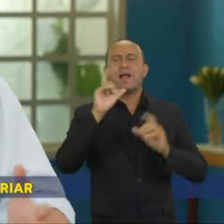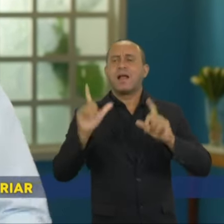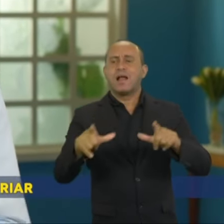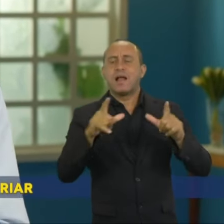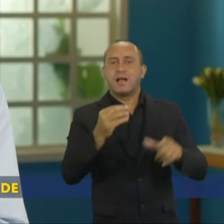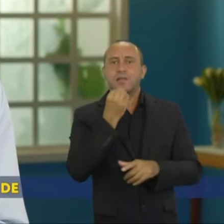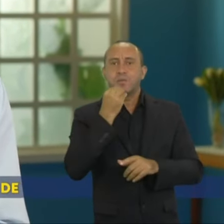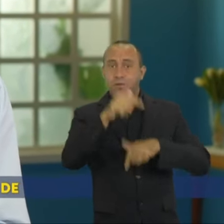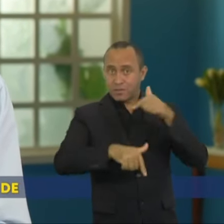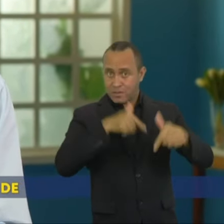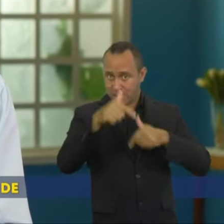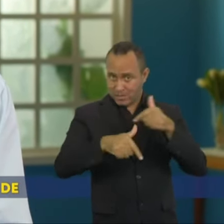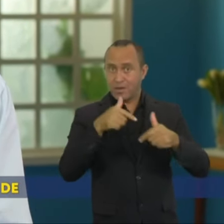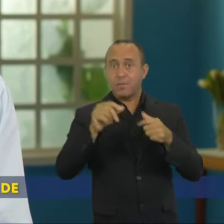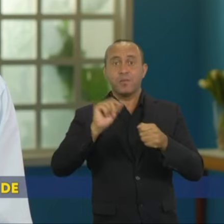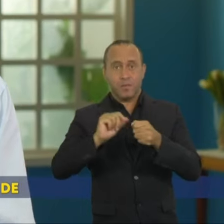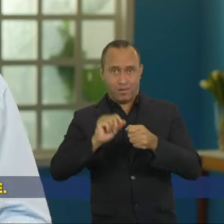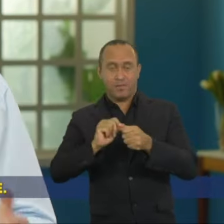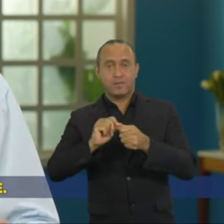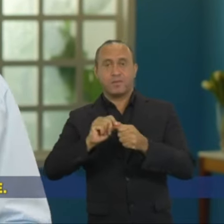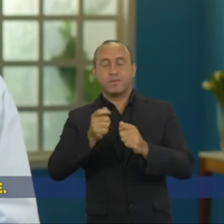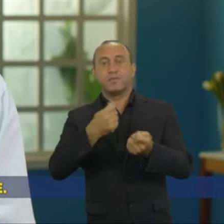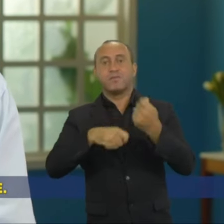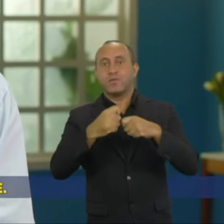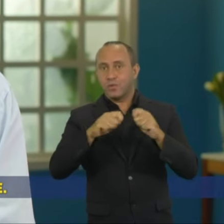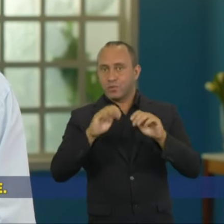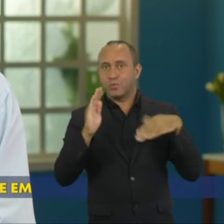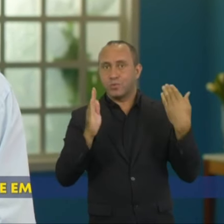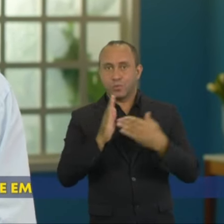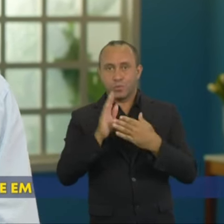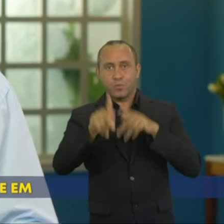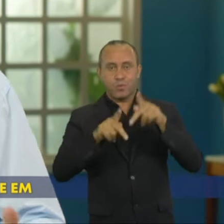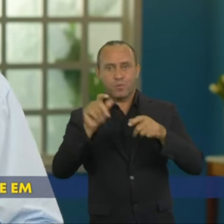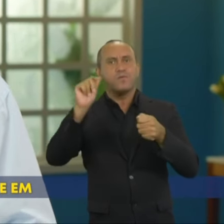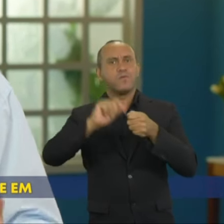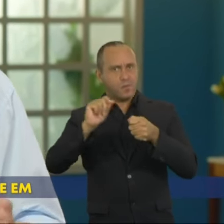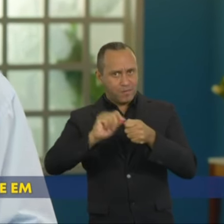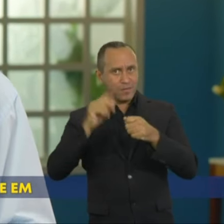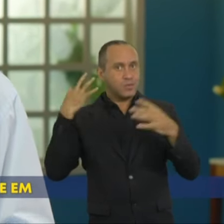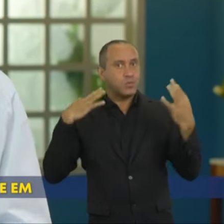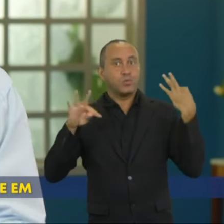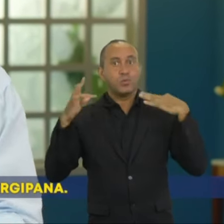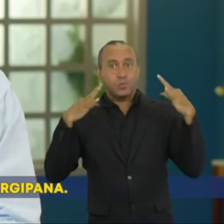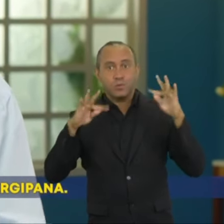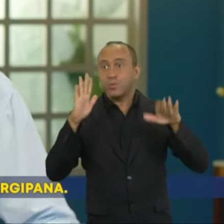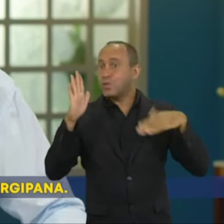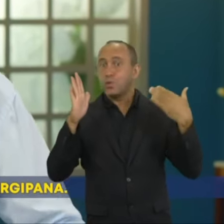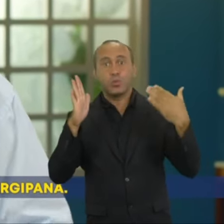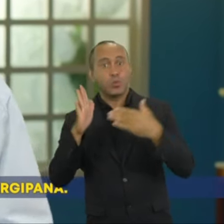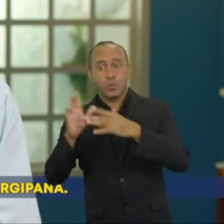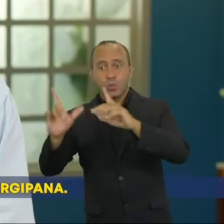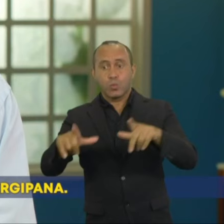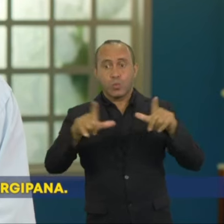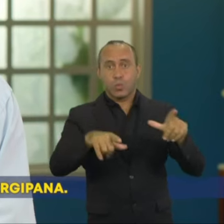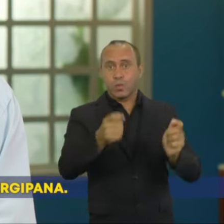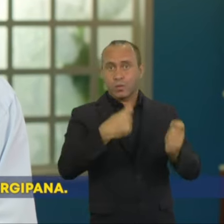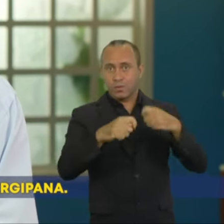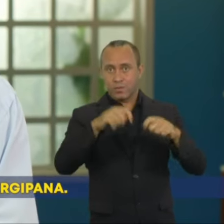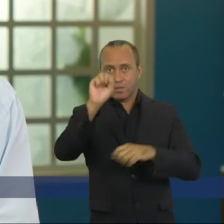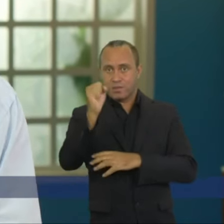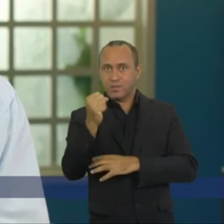cada chance de criar empregos e oportunidades de negócios para a nossa gente. Vamos fazer isso no turismo e em todos os campos da